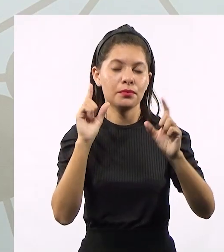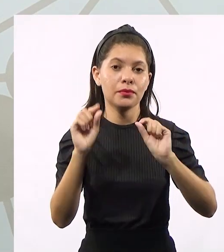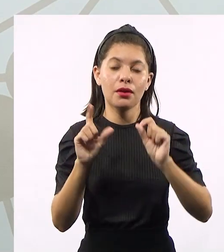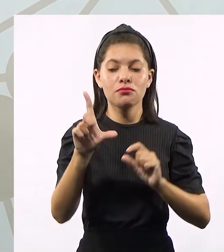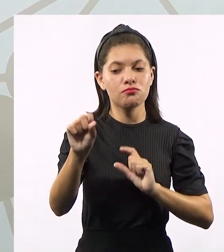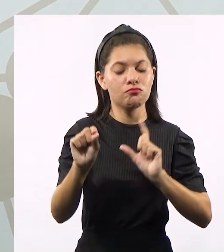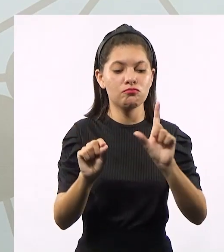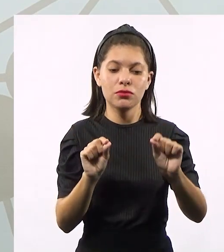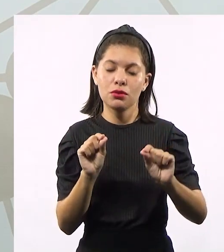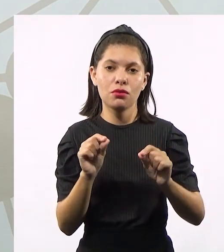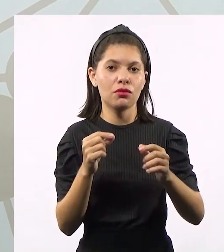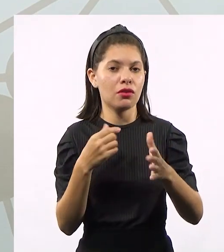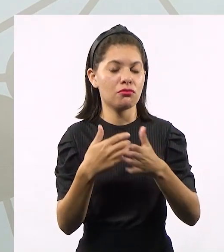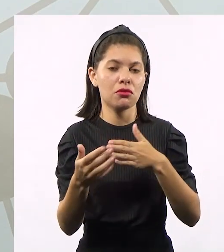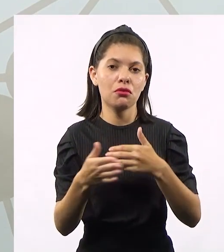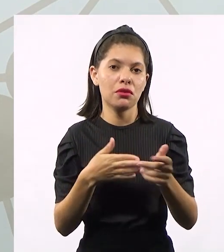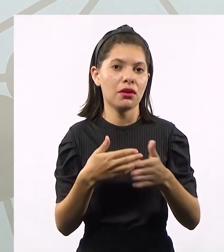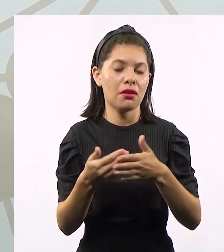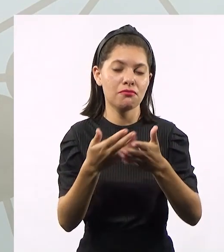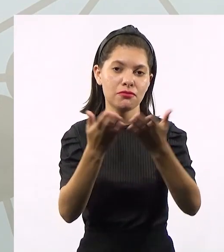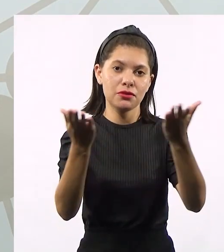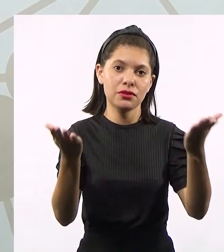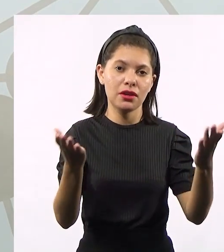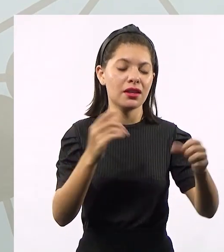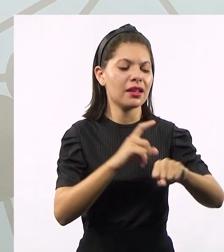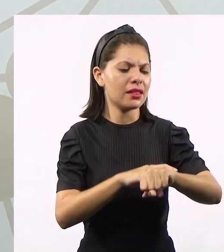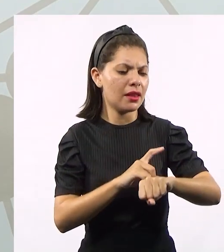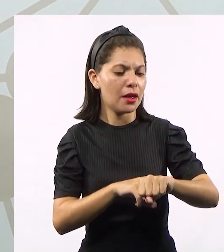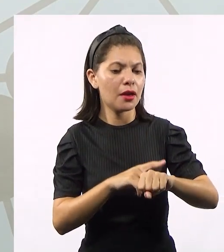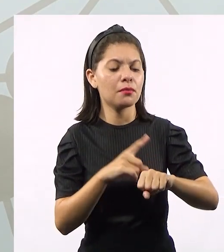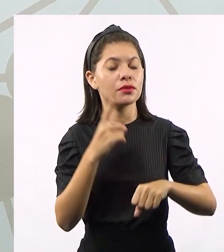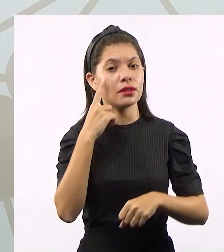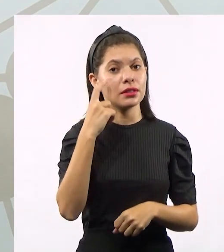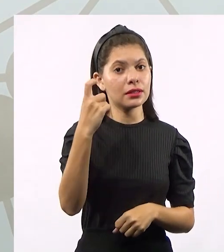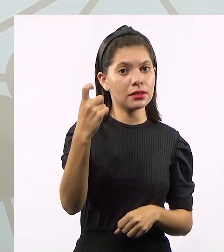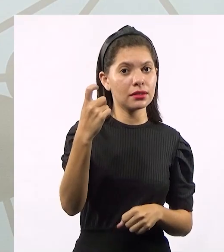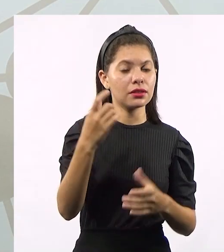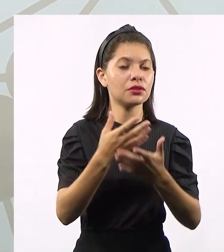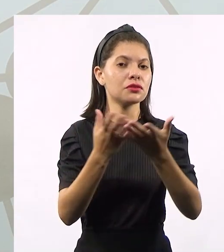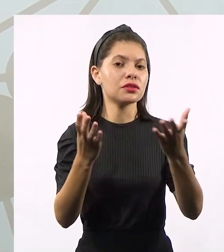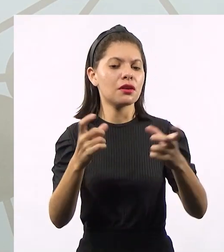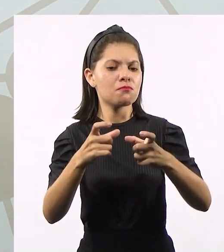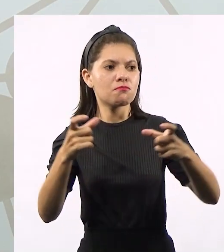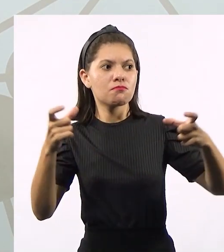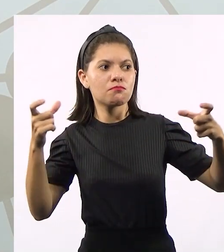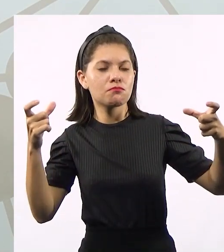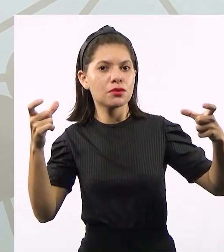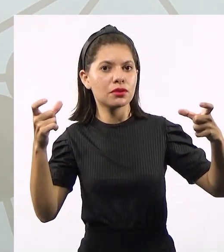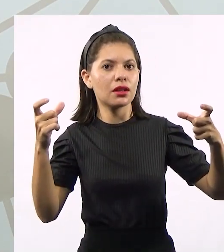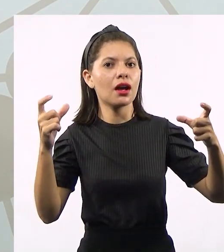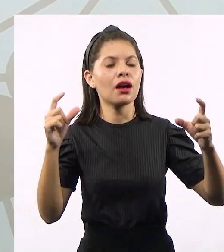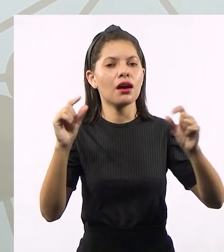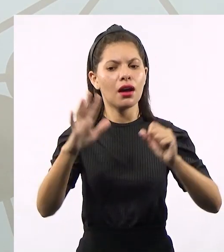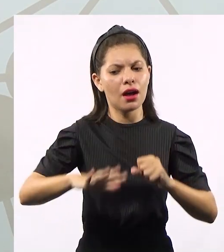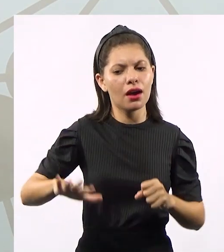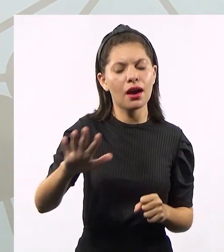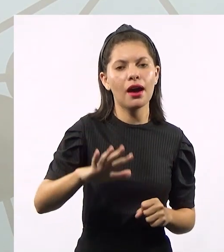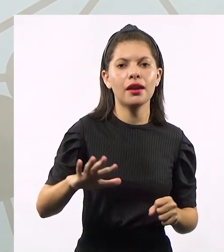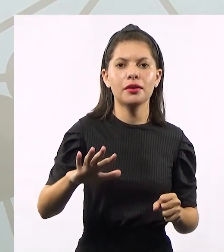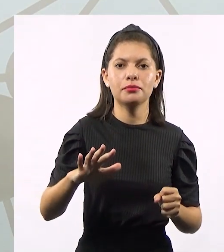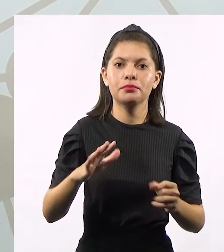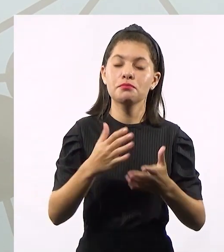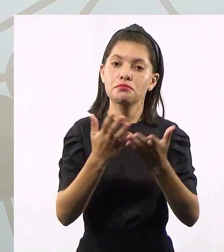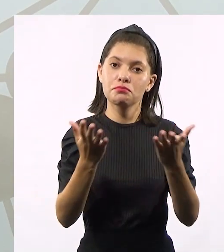uma questão de escolha, né, pessoal? Se você tem tempo na pesquisa, se é interessante, se você acha que você deve ampliar bastante ali o seu campo